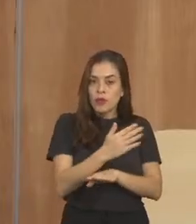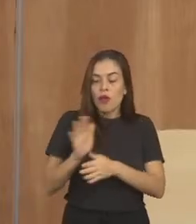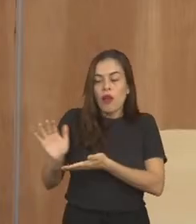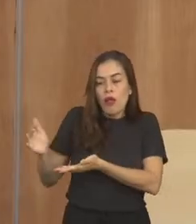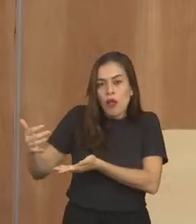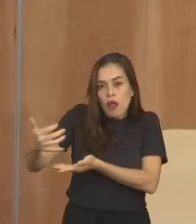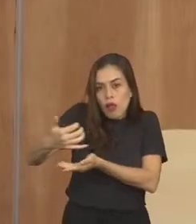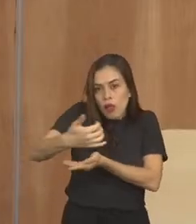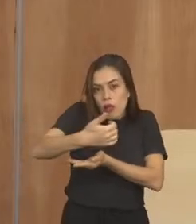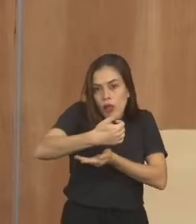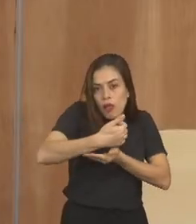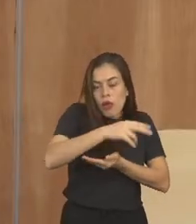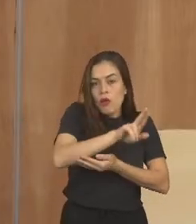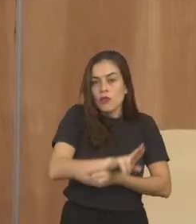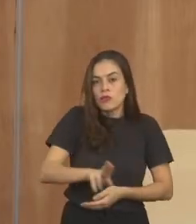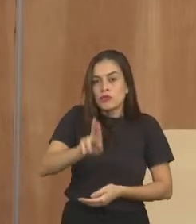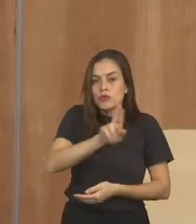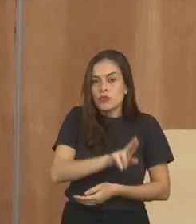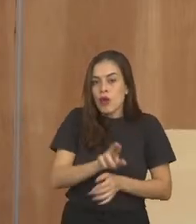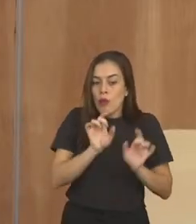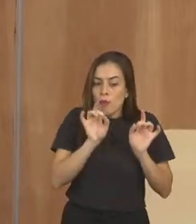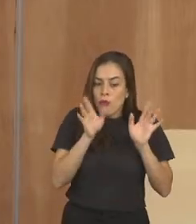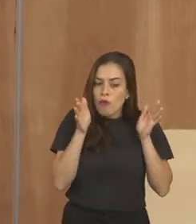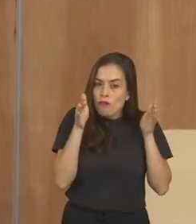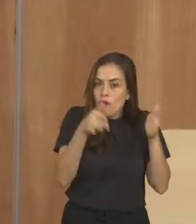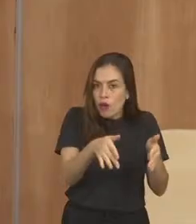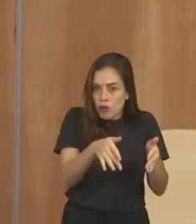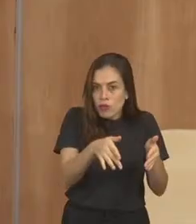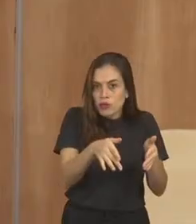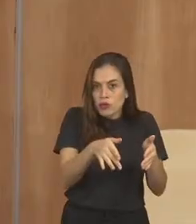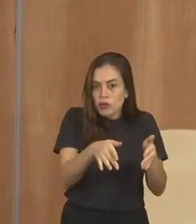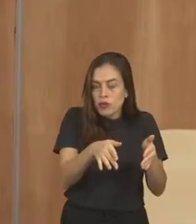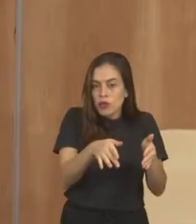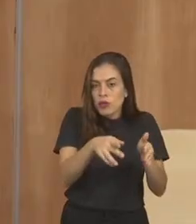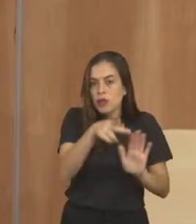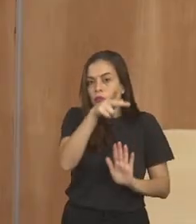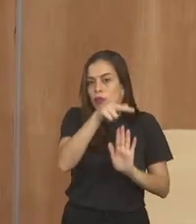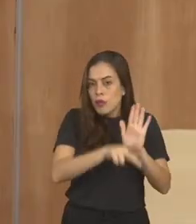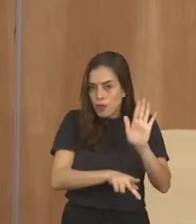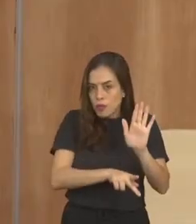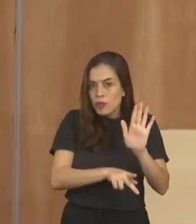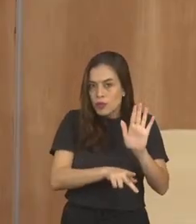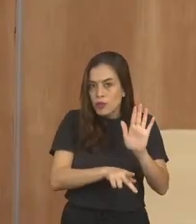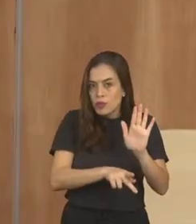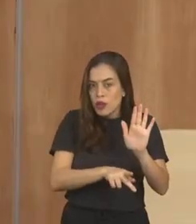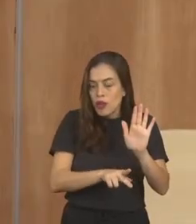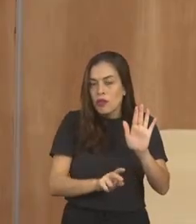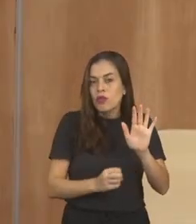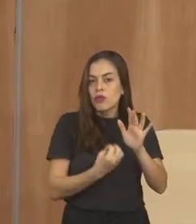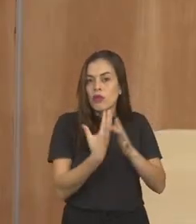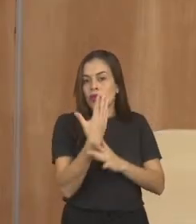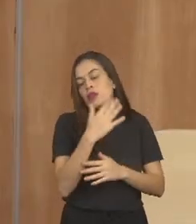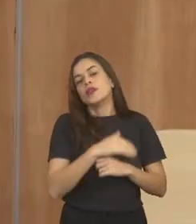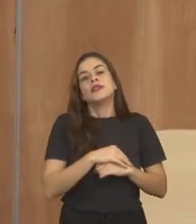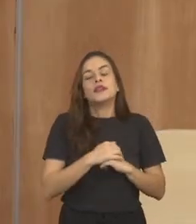captados deverão ser utilizados exclusivamente para a execução do projeto